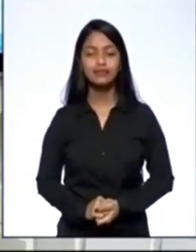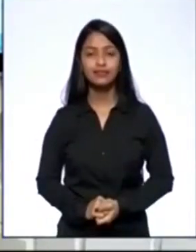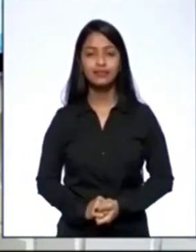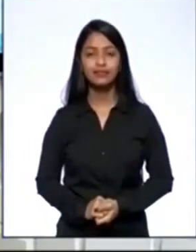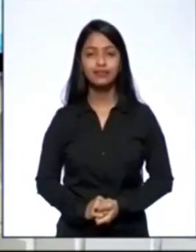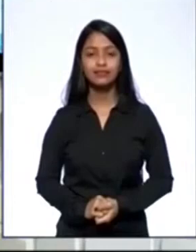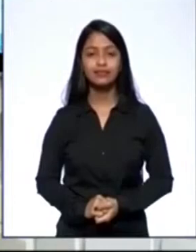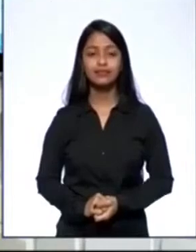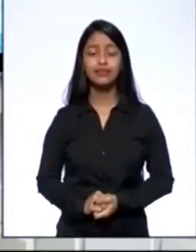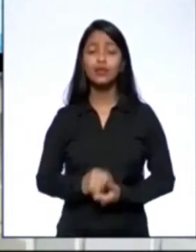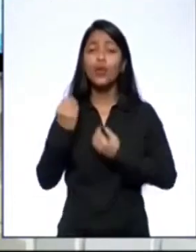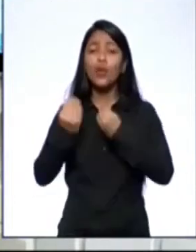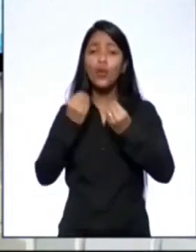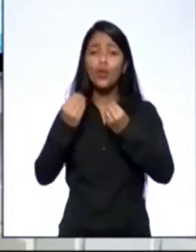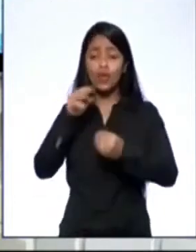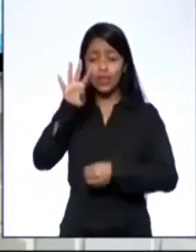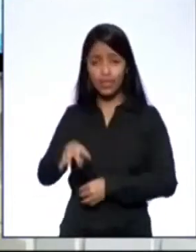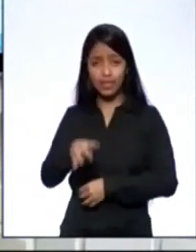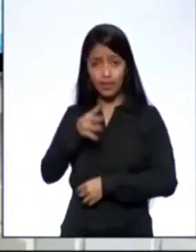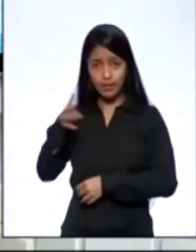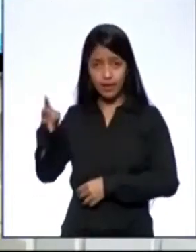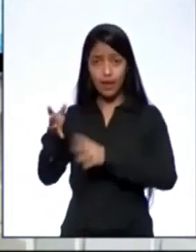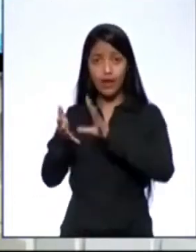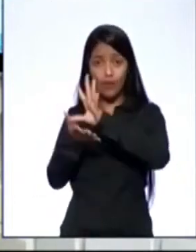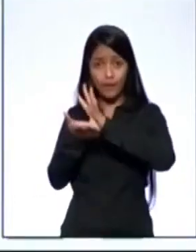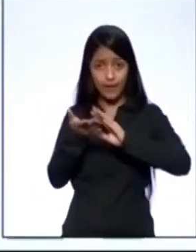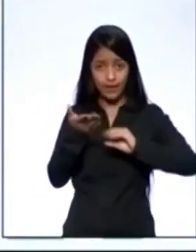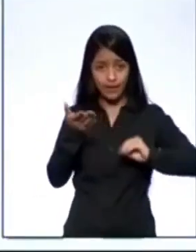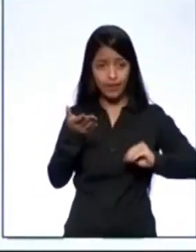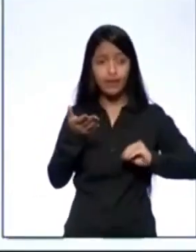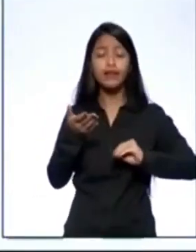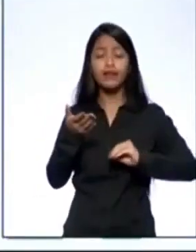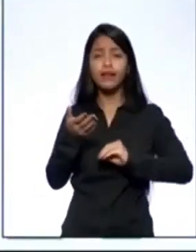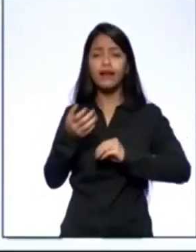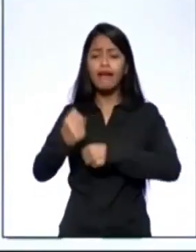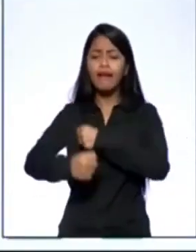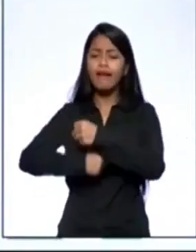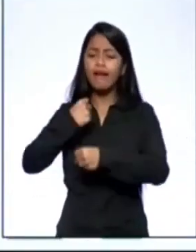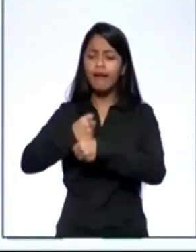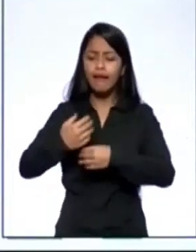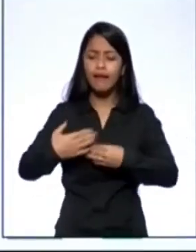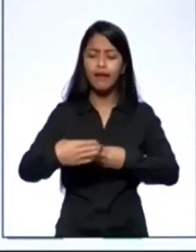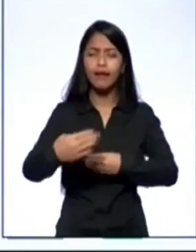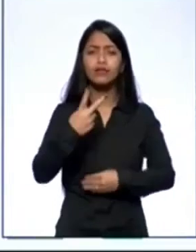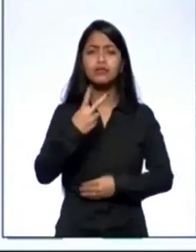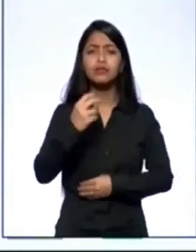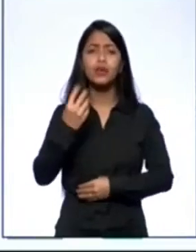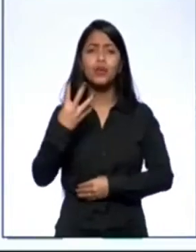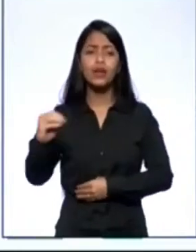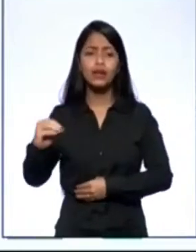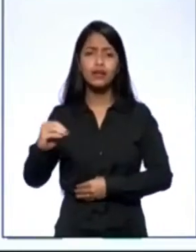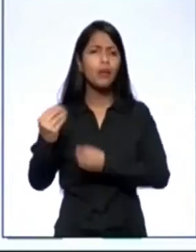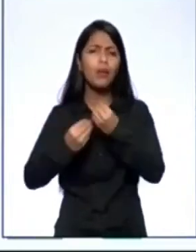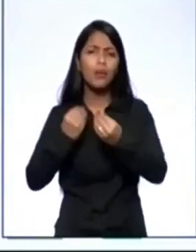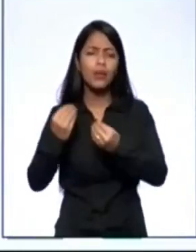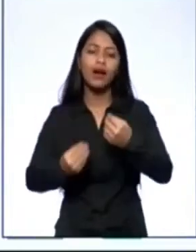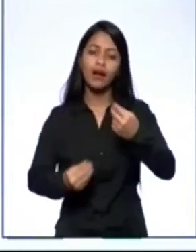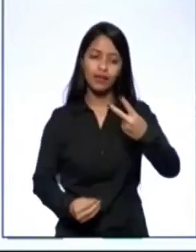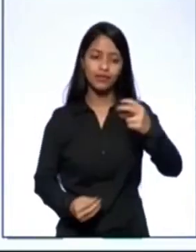você copia só também o que que ele quer saber quanto os médicos no ano 2000 40 Então se inscreve